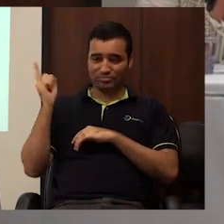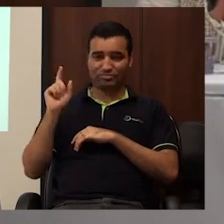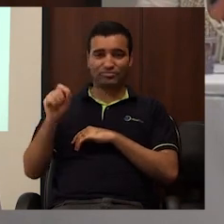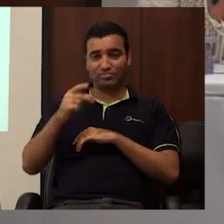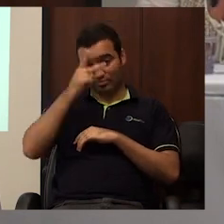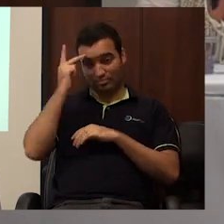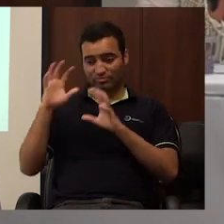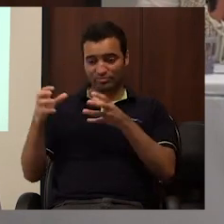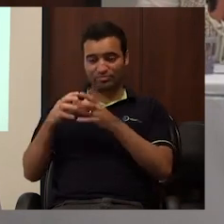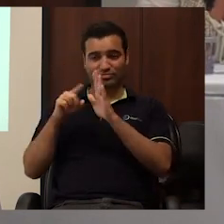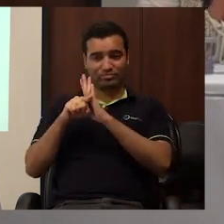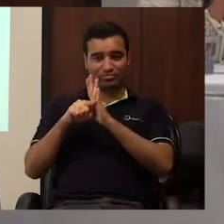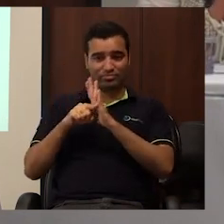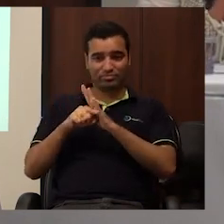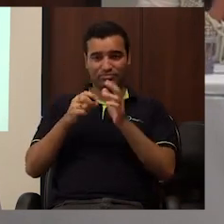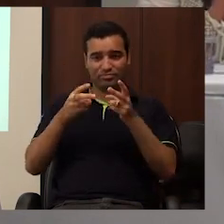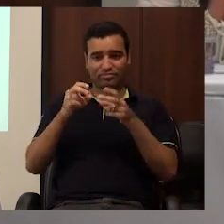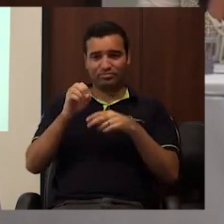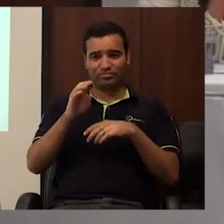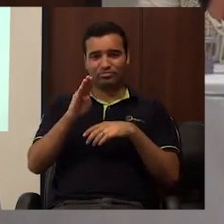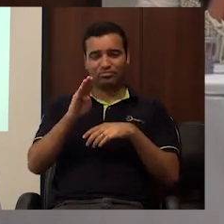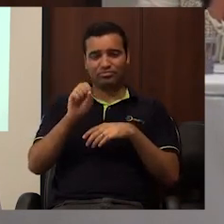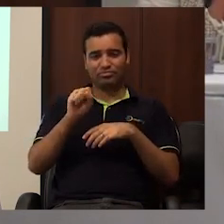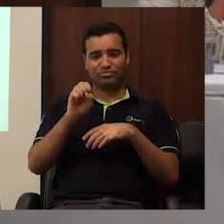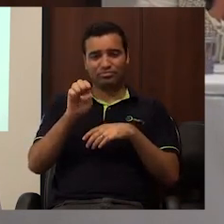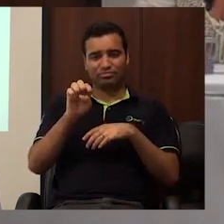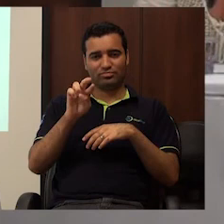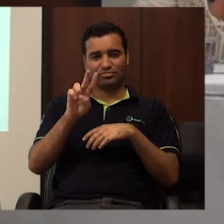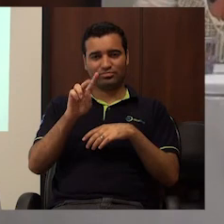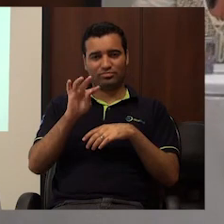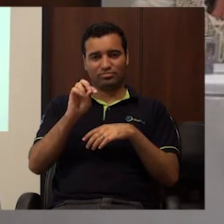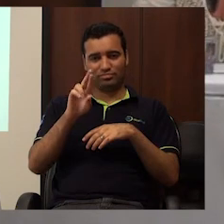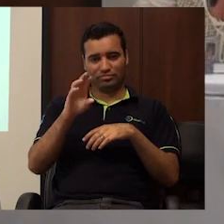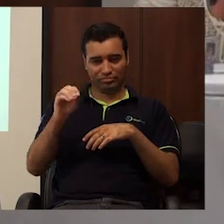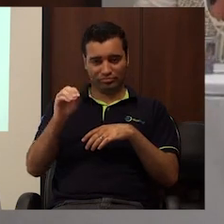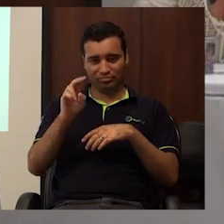os pesquisadores do Observatório Nacional de Educação Especial,